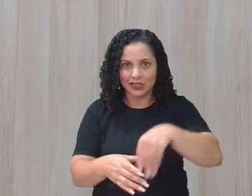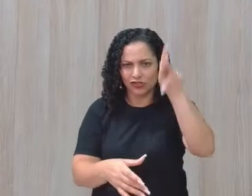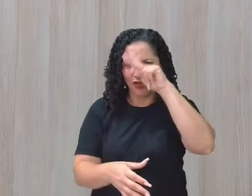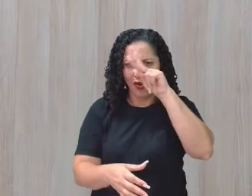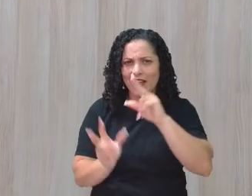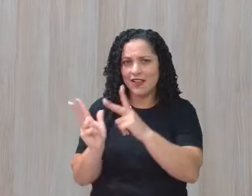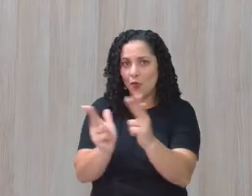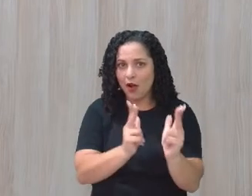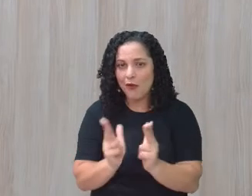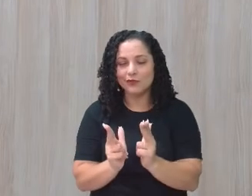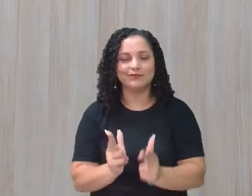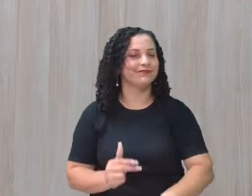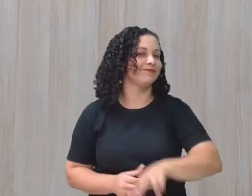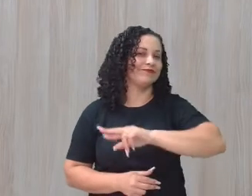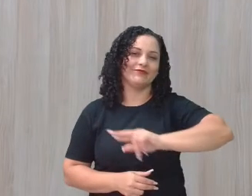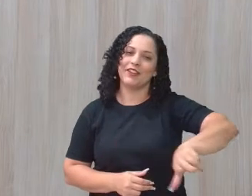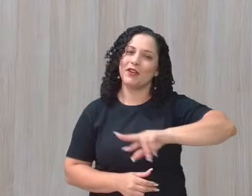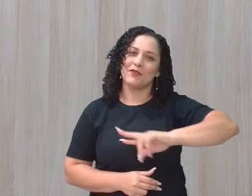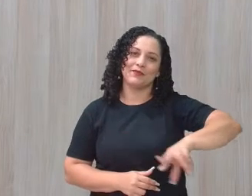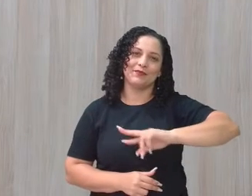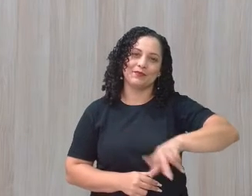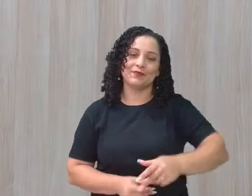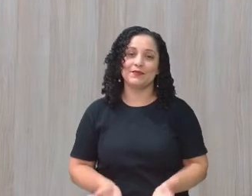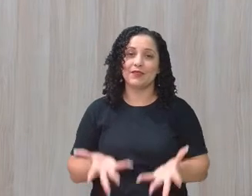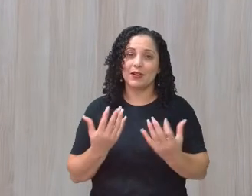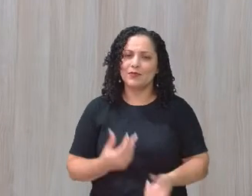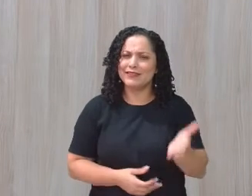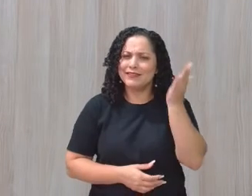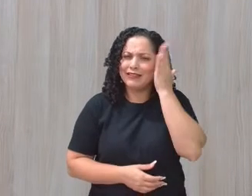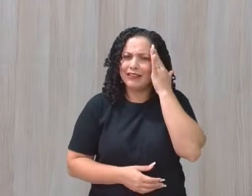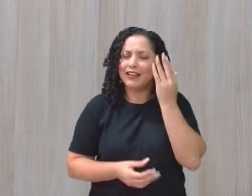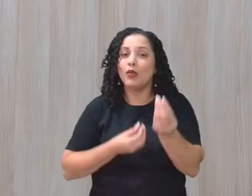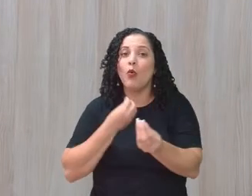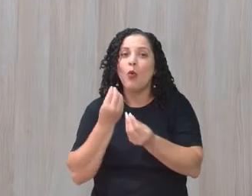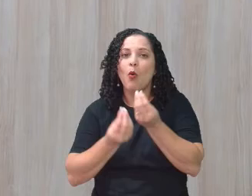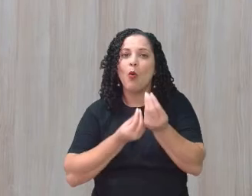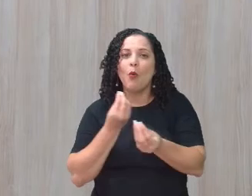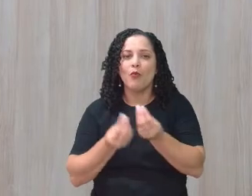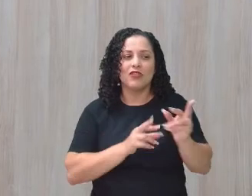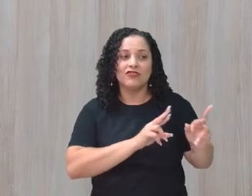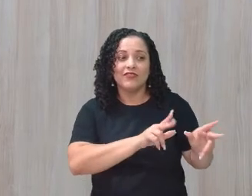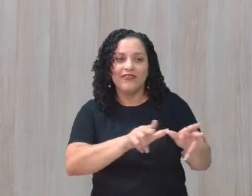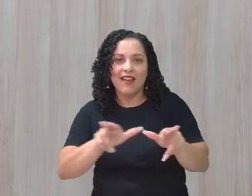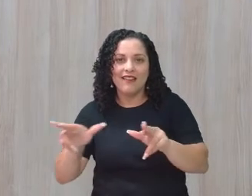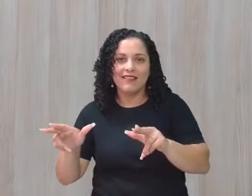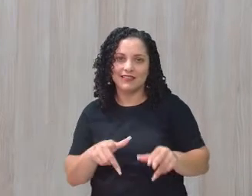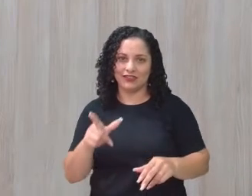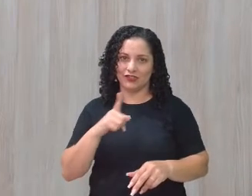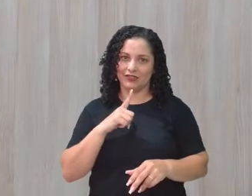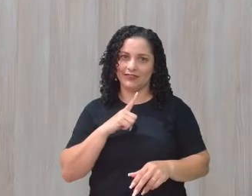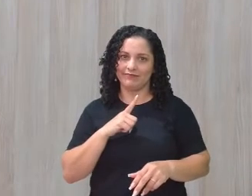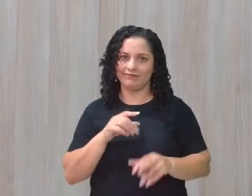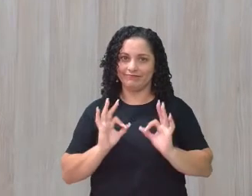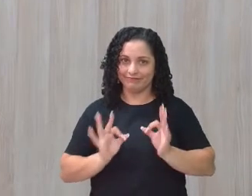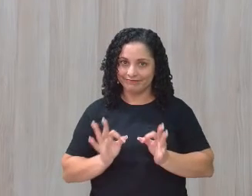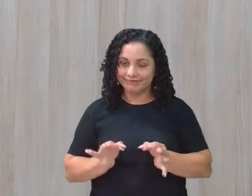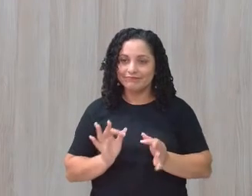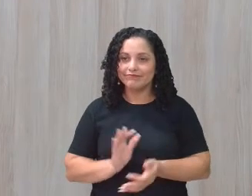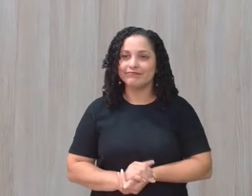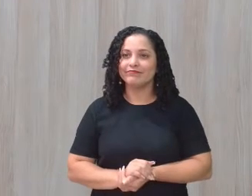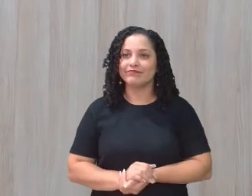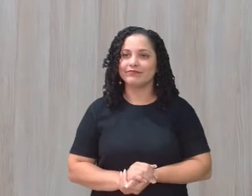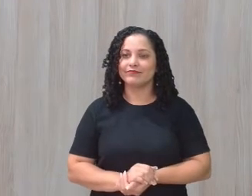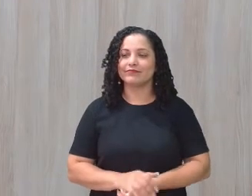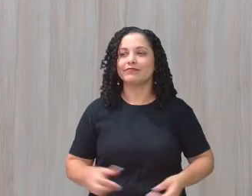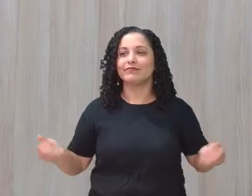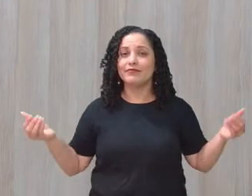né? Então a gente vai entender como é que esses personagens se diferem um do outro, tá certo? E para isso